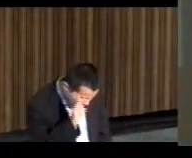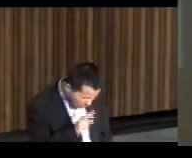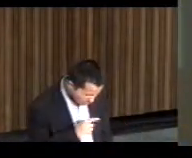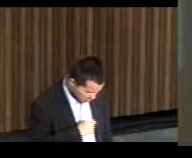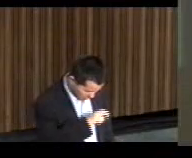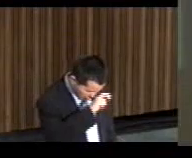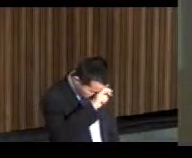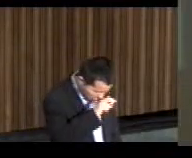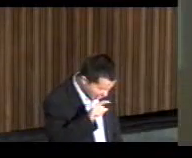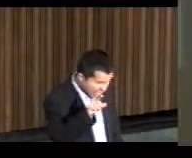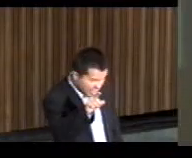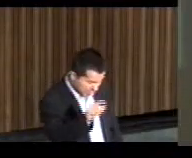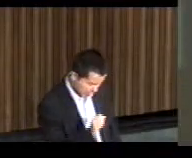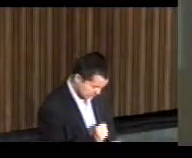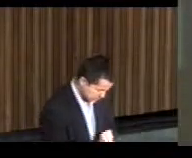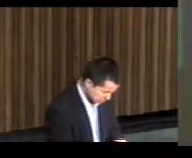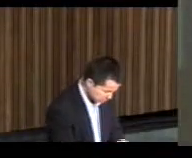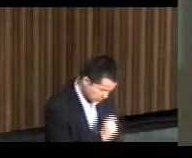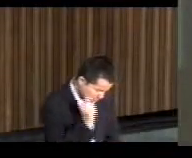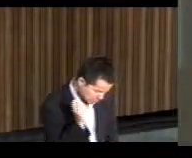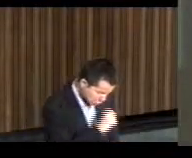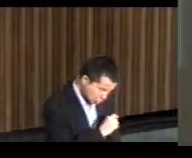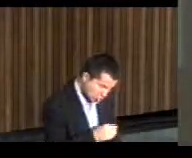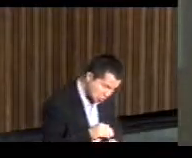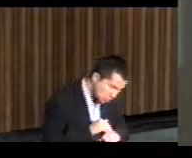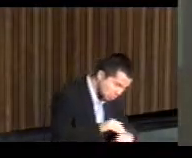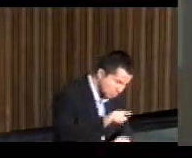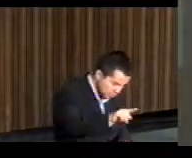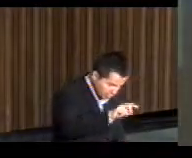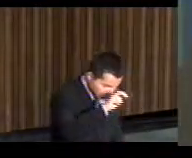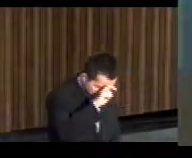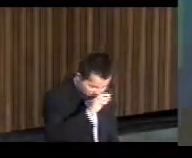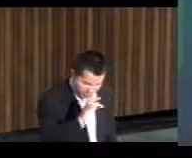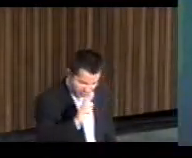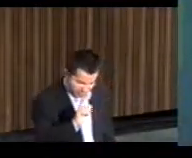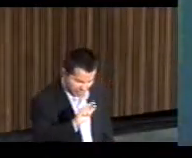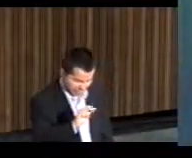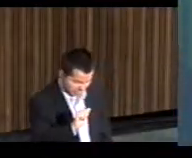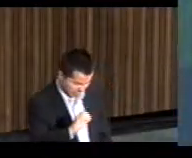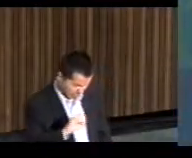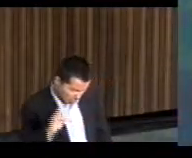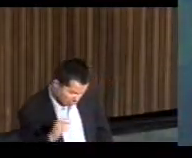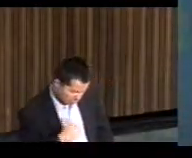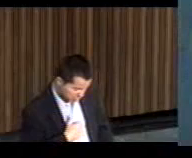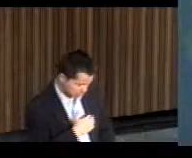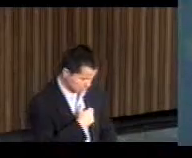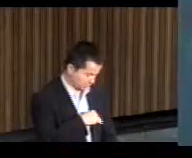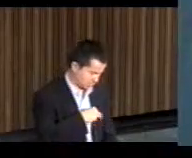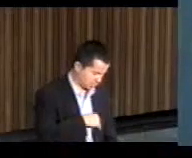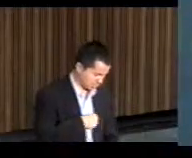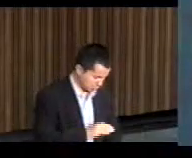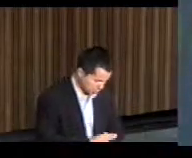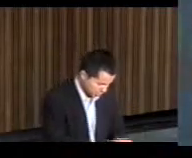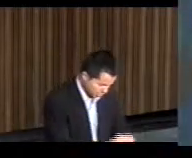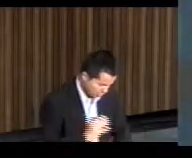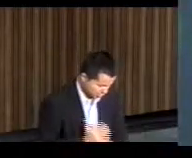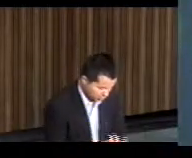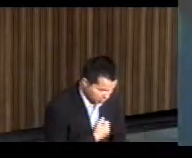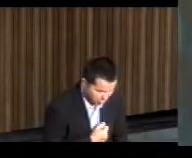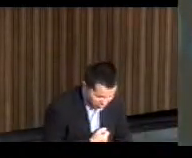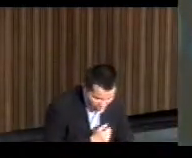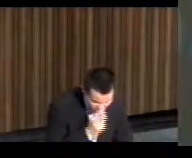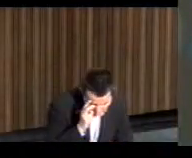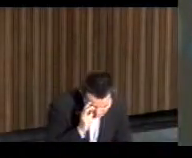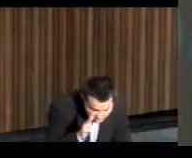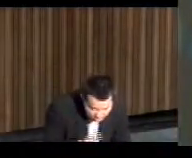minha vontade e falou uma mentira, e apesar disso eu fui lá com a minha misericórdia e socorri